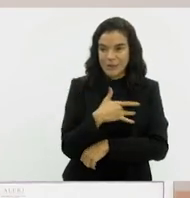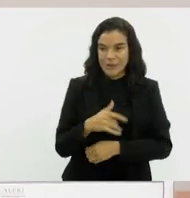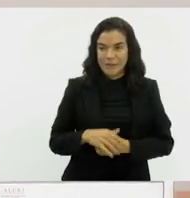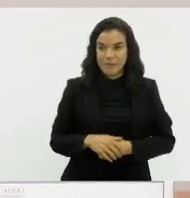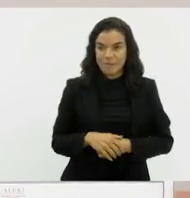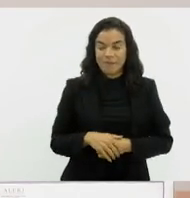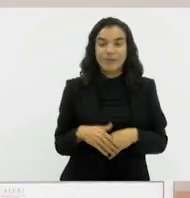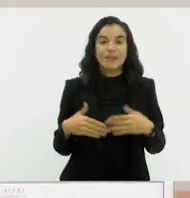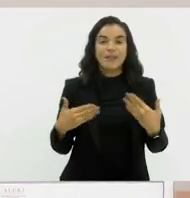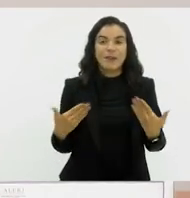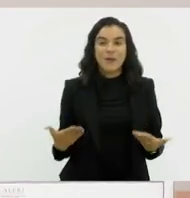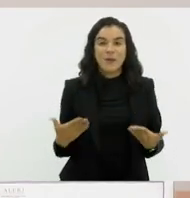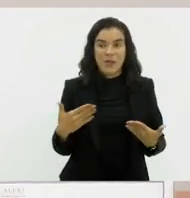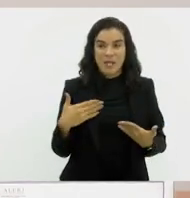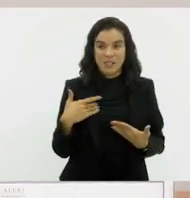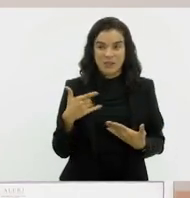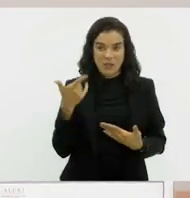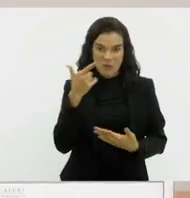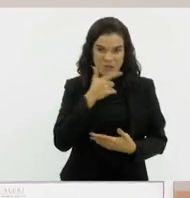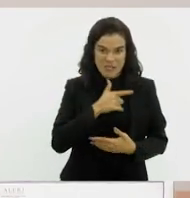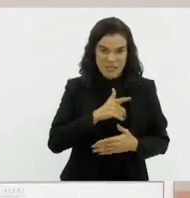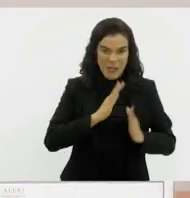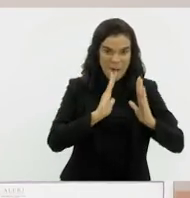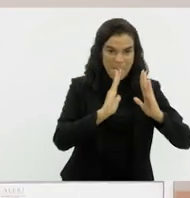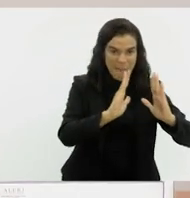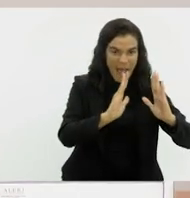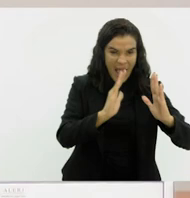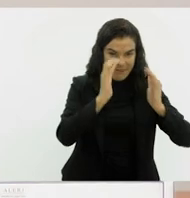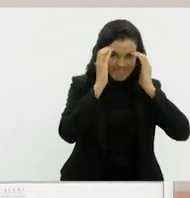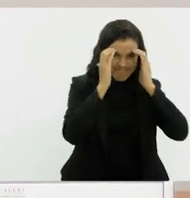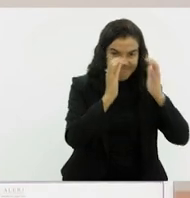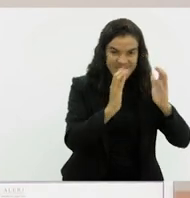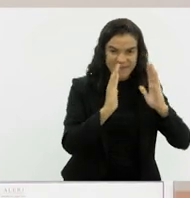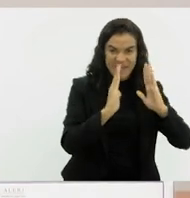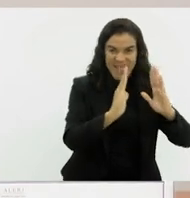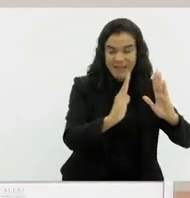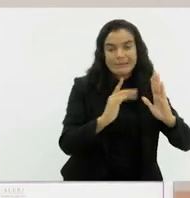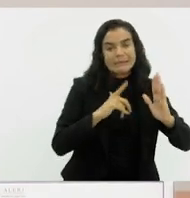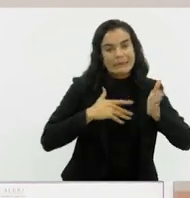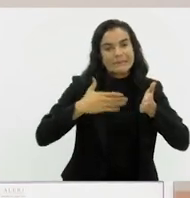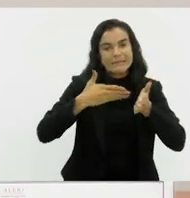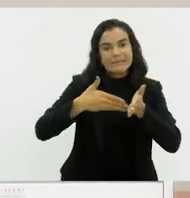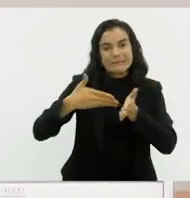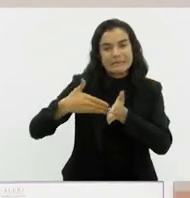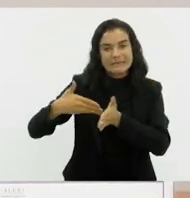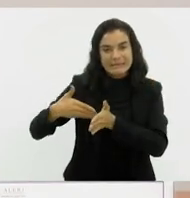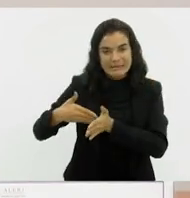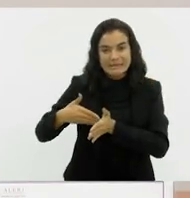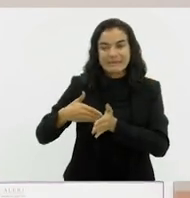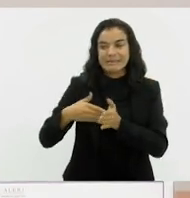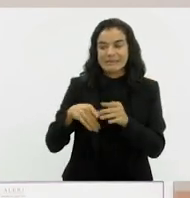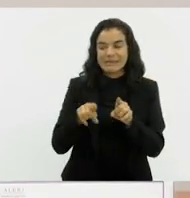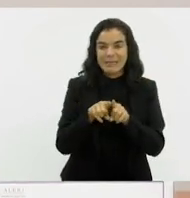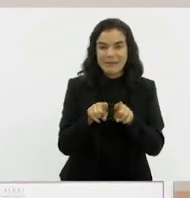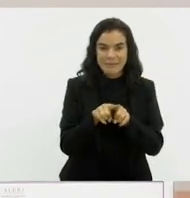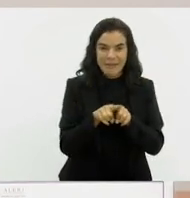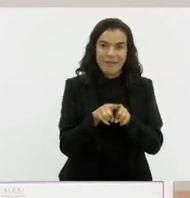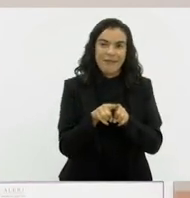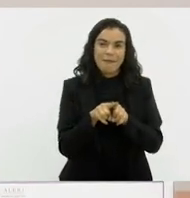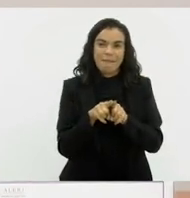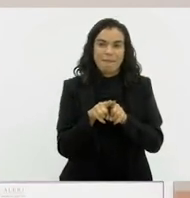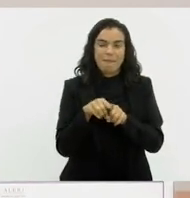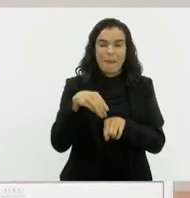acho que a gente consiga cumprir todos os prazos ali. Existem várias barreiras, várias dificuldades, mas eu preciso trazer o reconhecimento para a equipe do